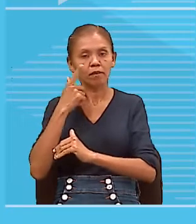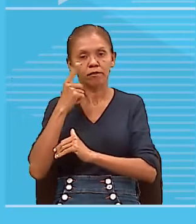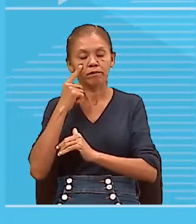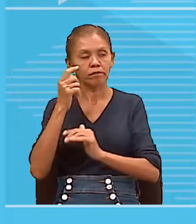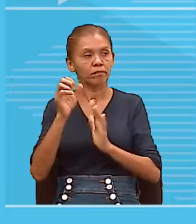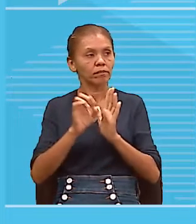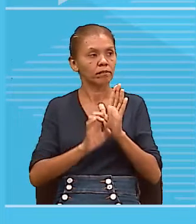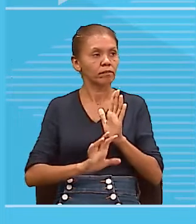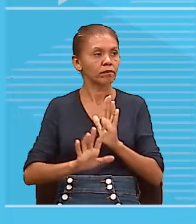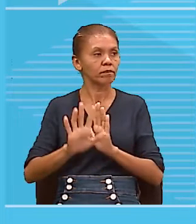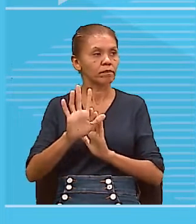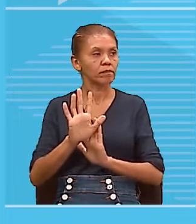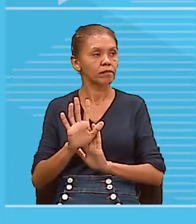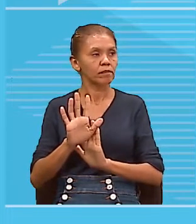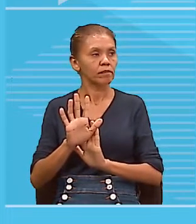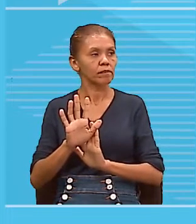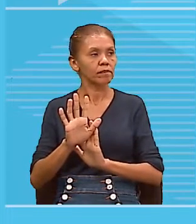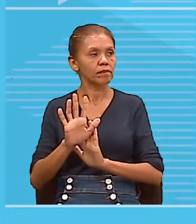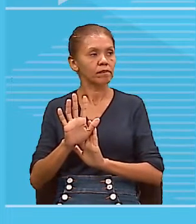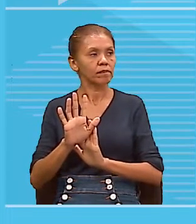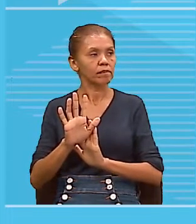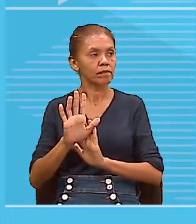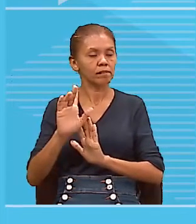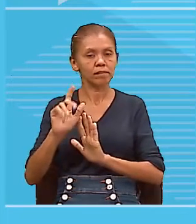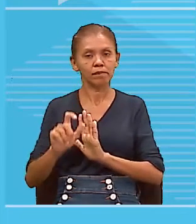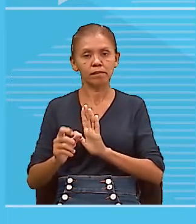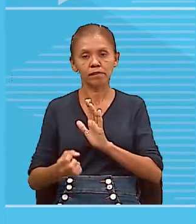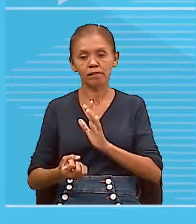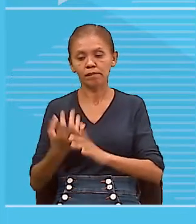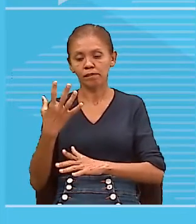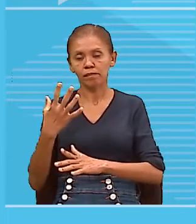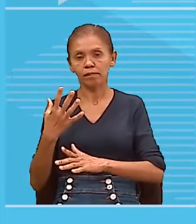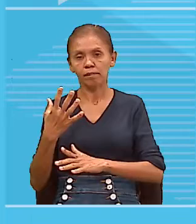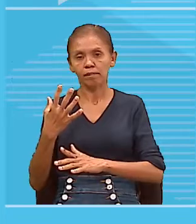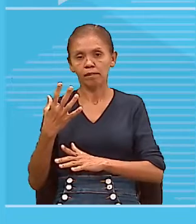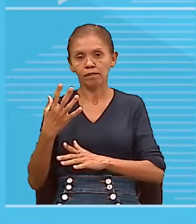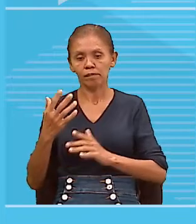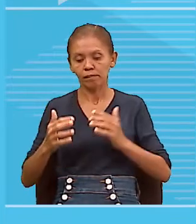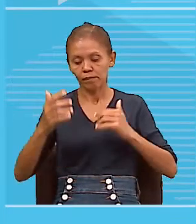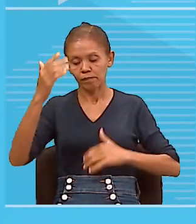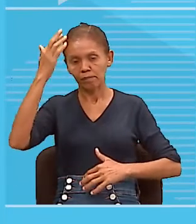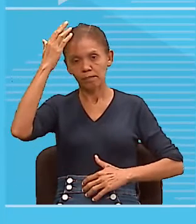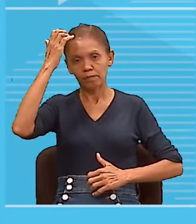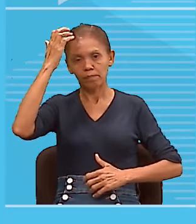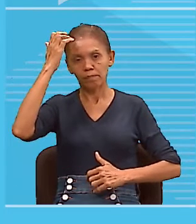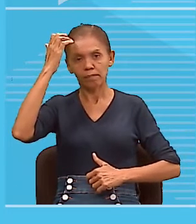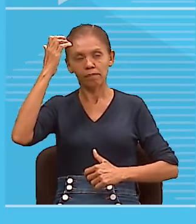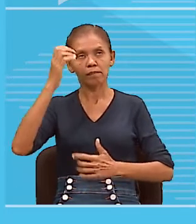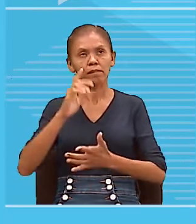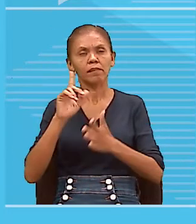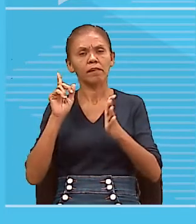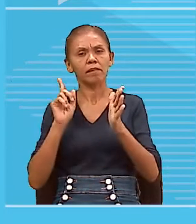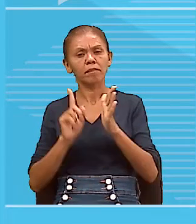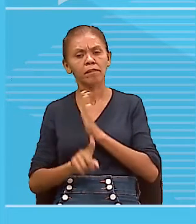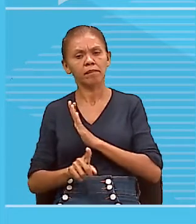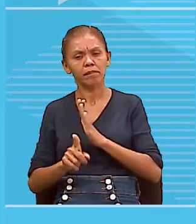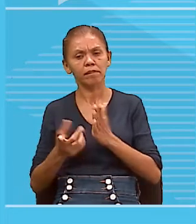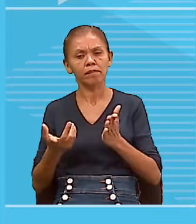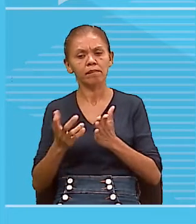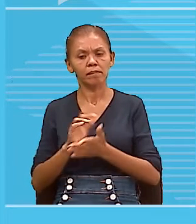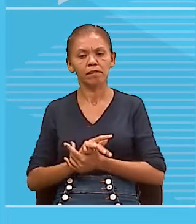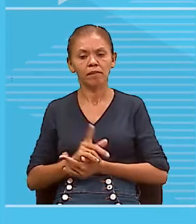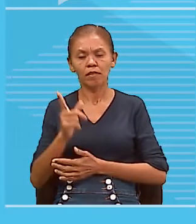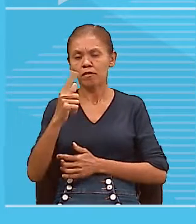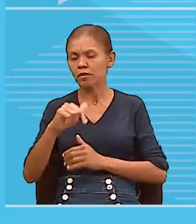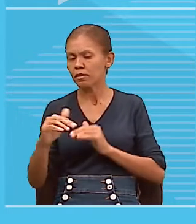que dá é que a gente evoluiu dos macacos que nós viemos dos Macacos E aí eu quero saber se